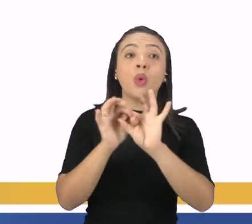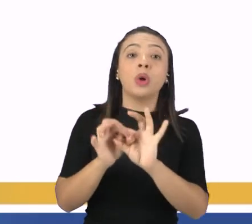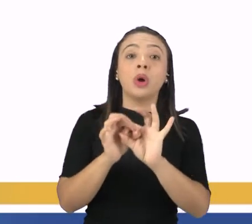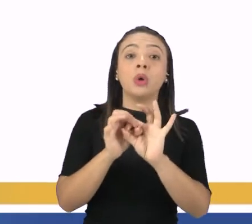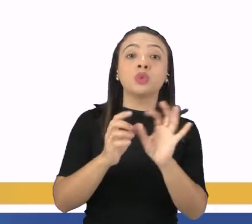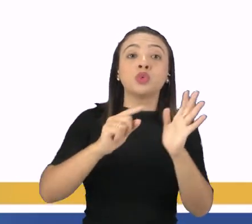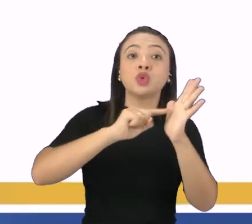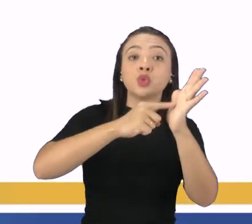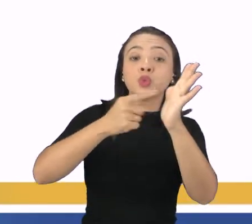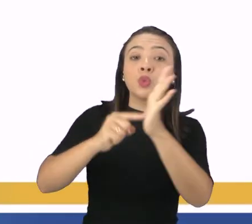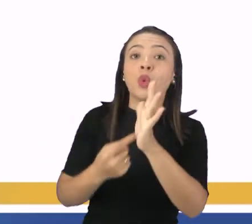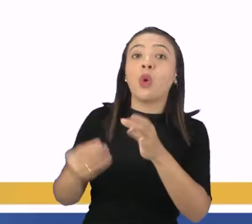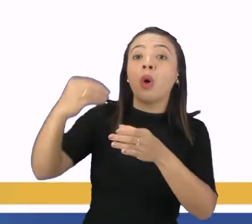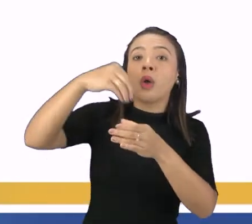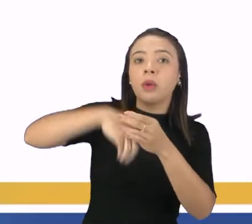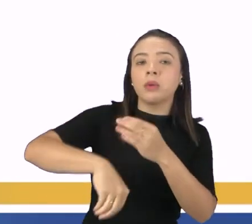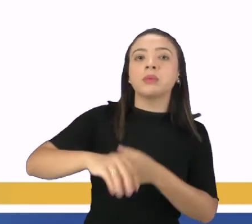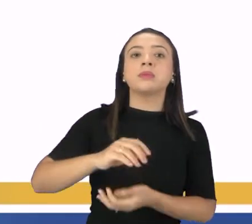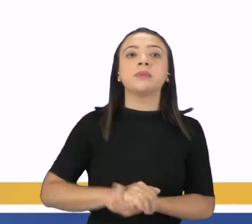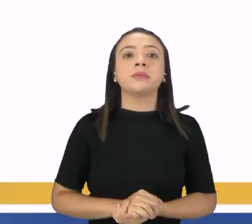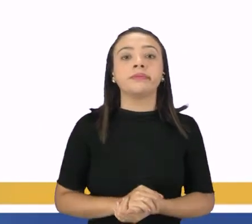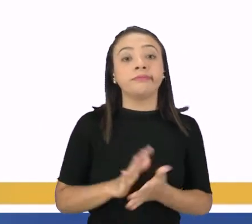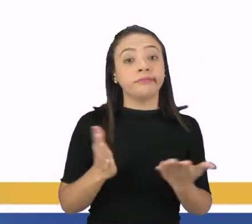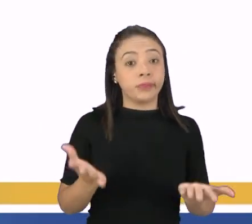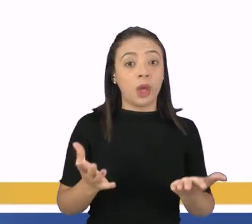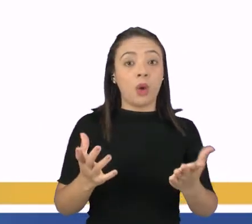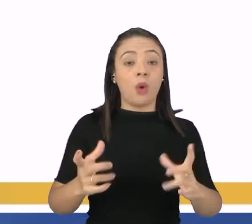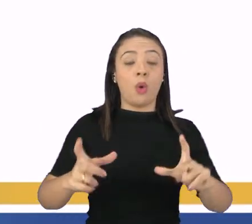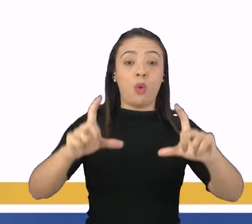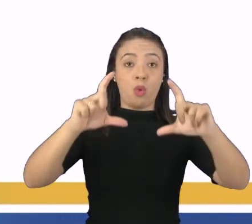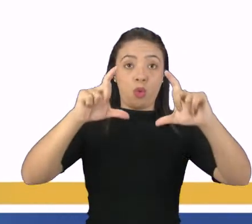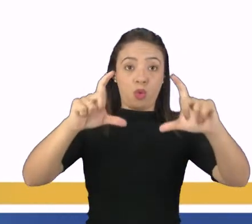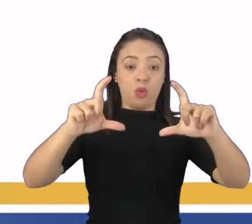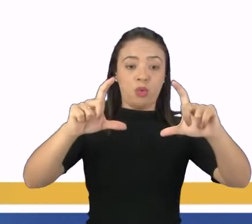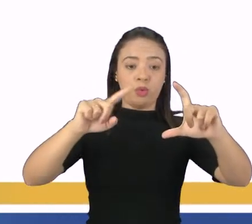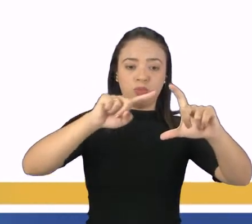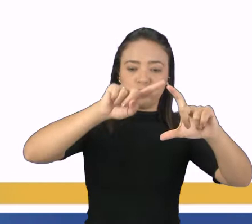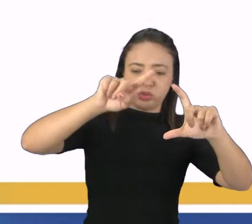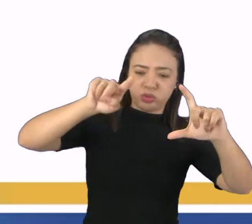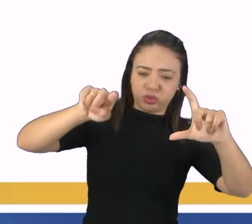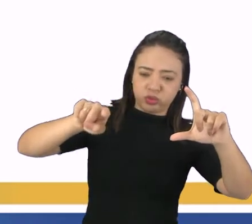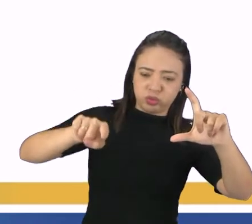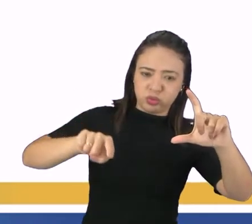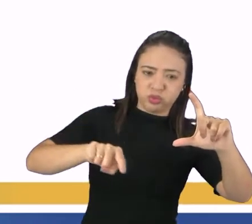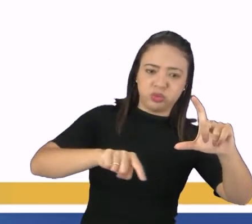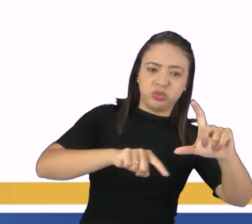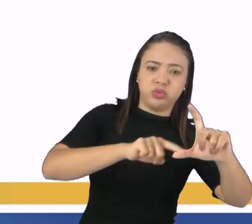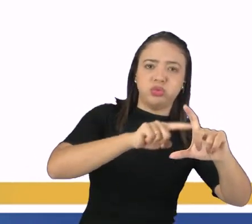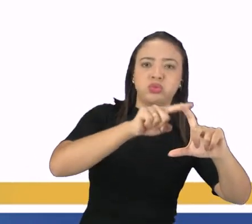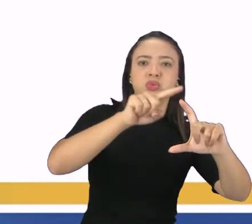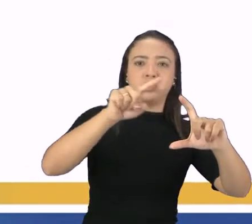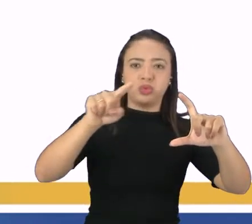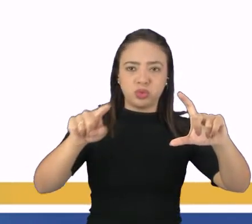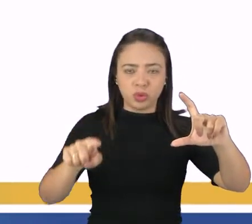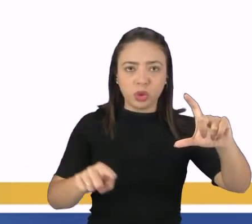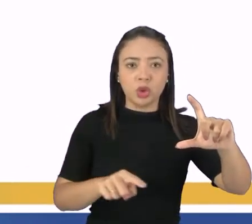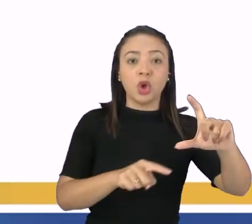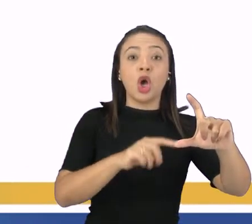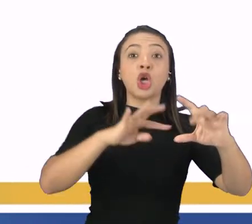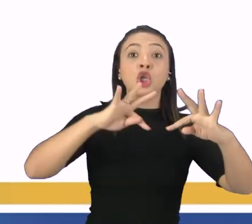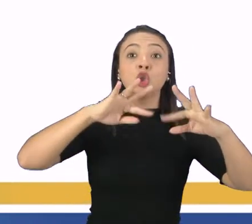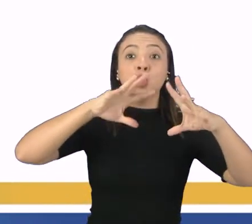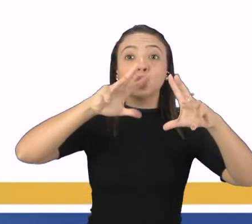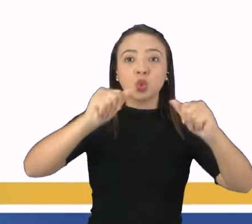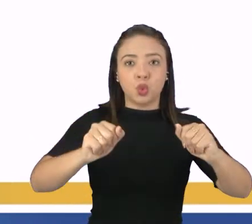internos. Em outras palavras, né, o círculo é a área cuja fronteira é uma circunferência. Então, o círculo é toda